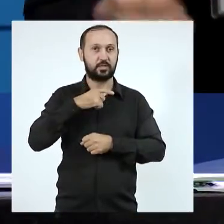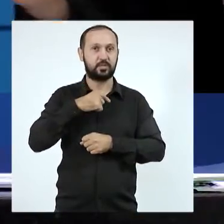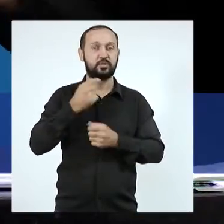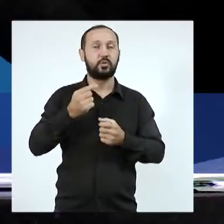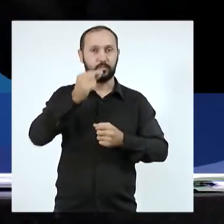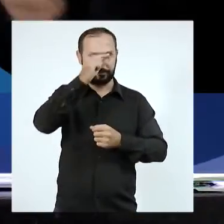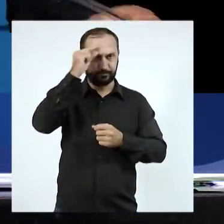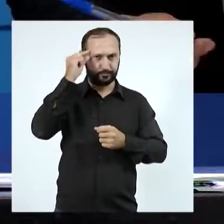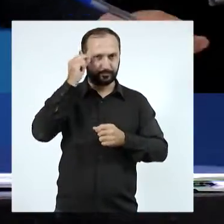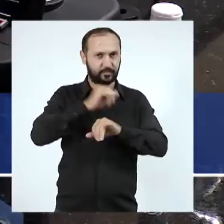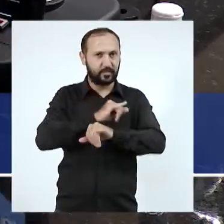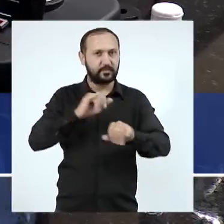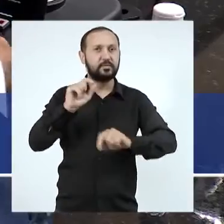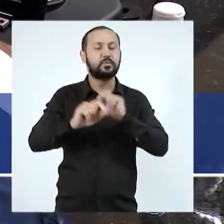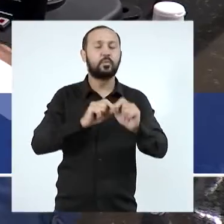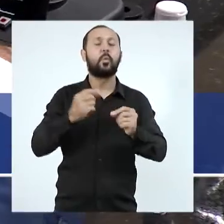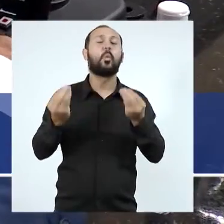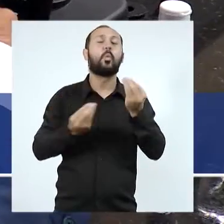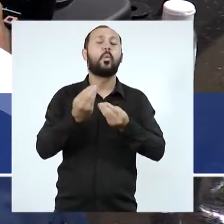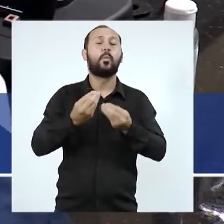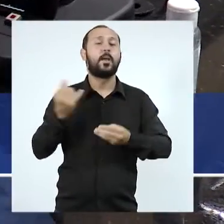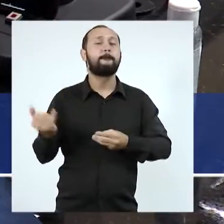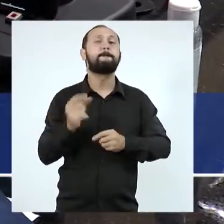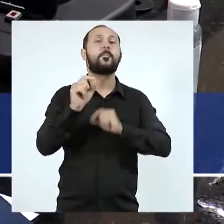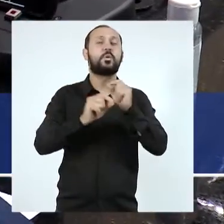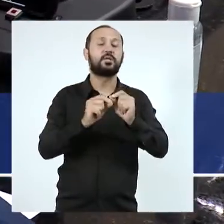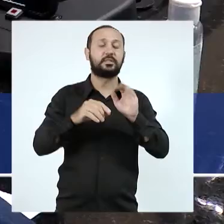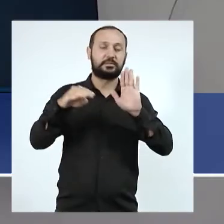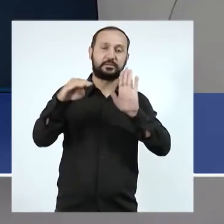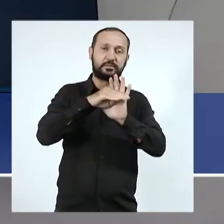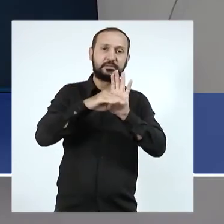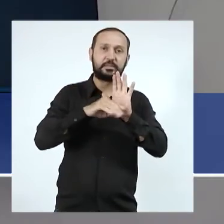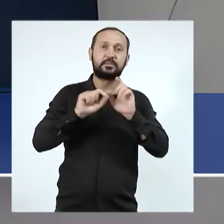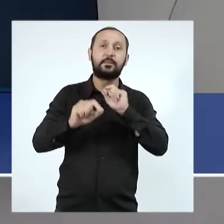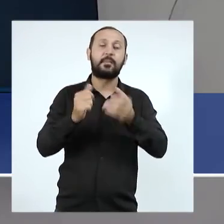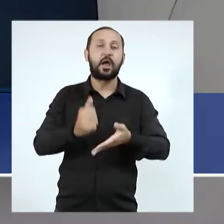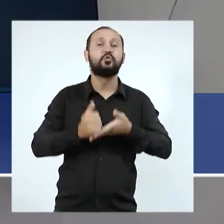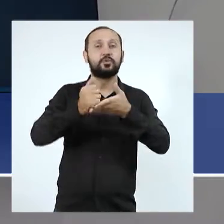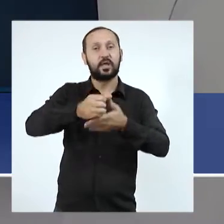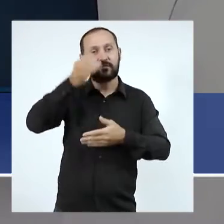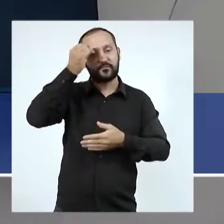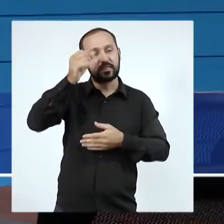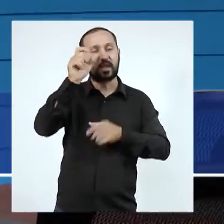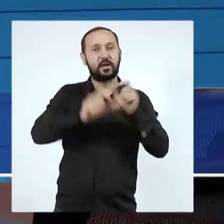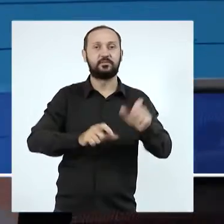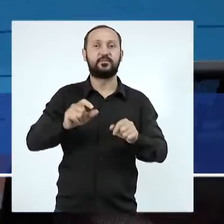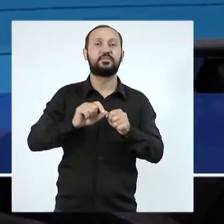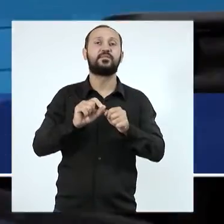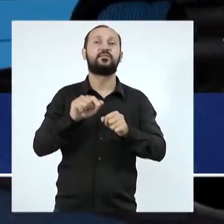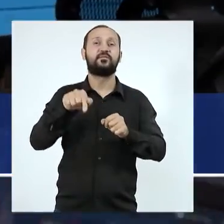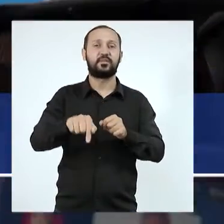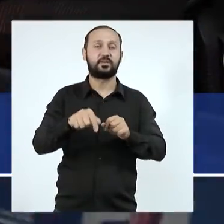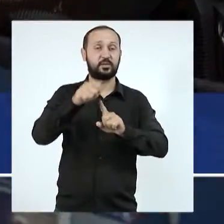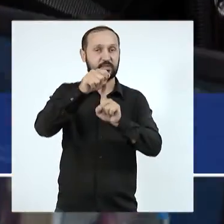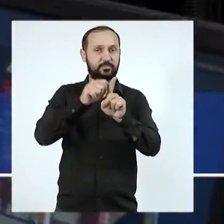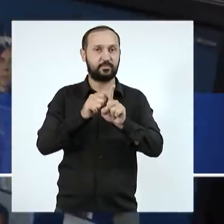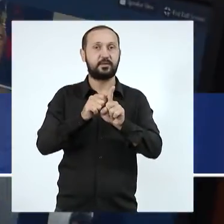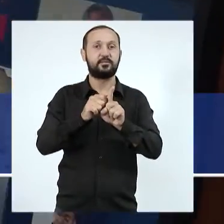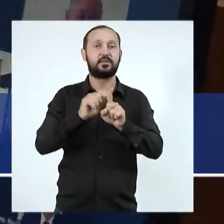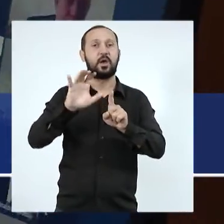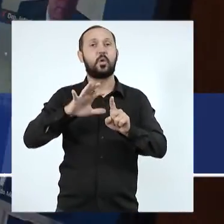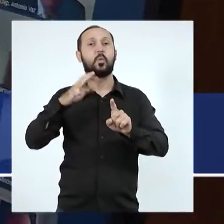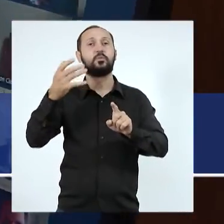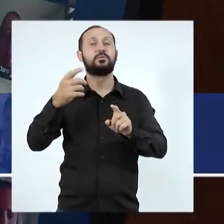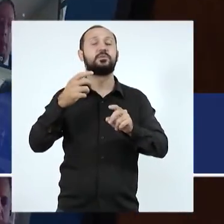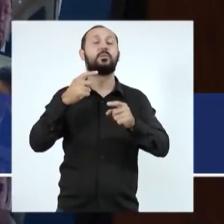Herculano Borges, autor da matéria, destaca sua importância e explica como as ações de combate a essa criminalidade serão realizadas neste